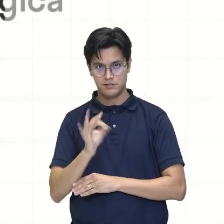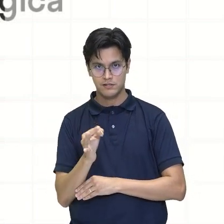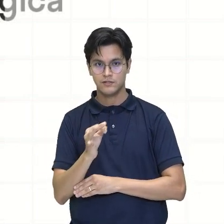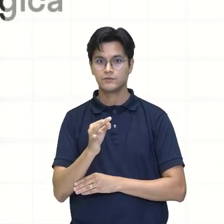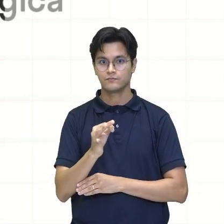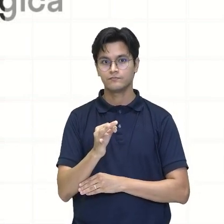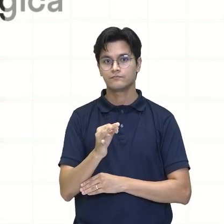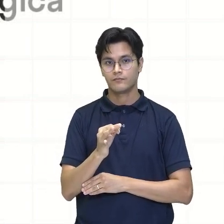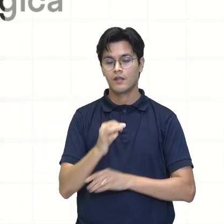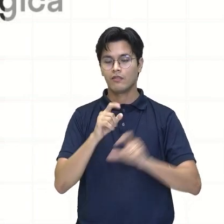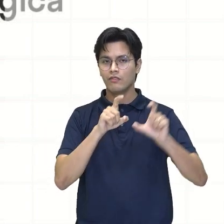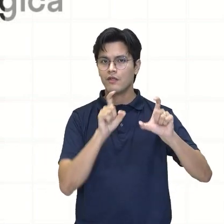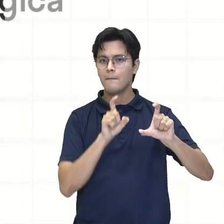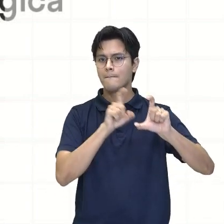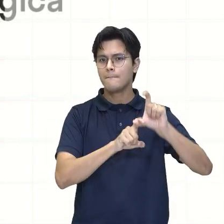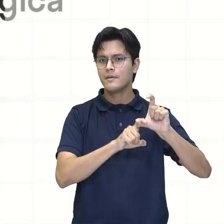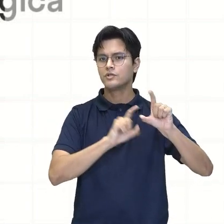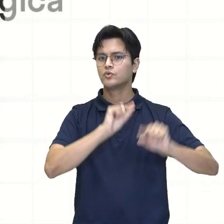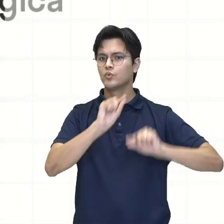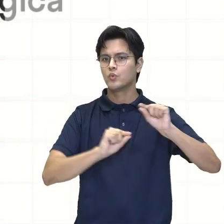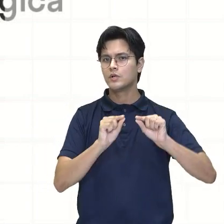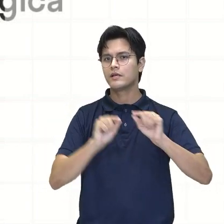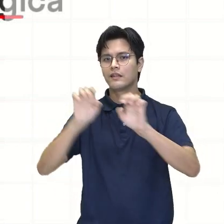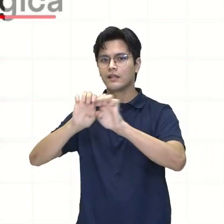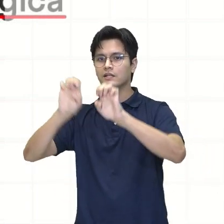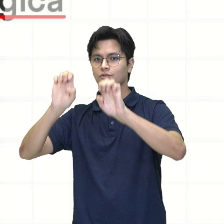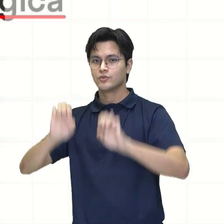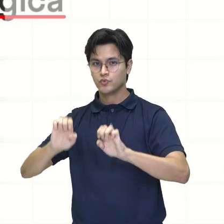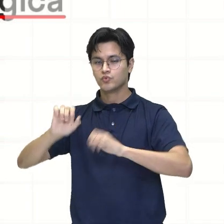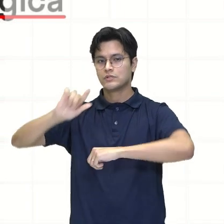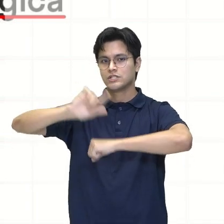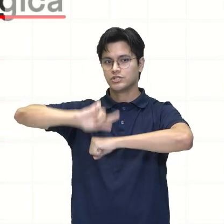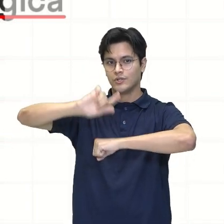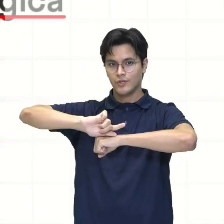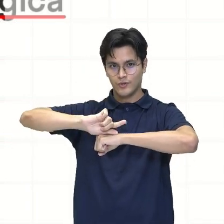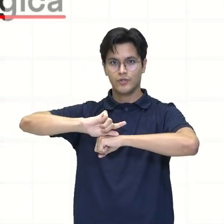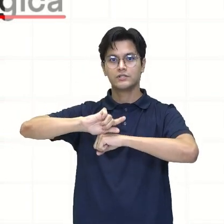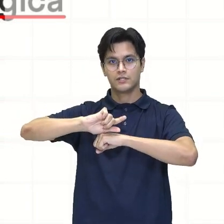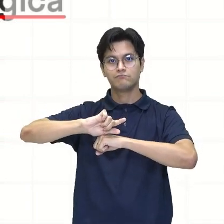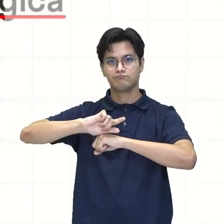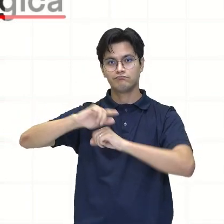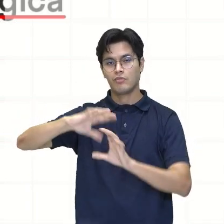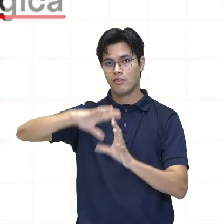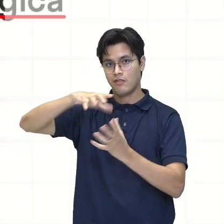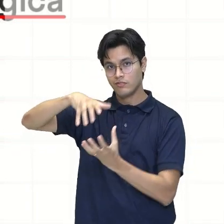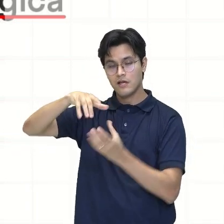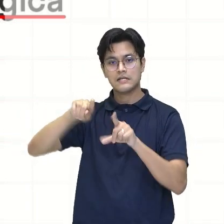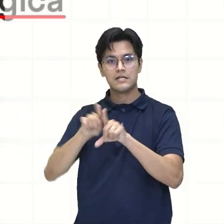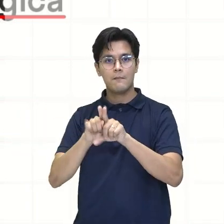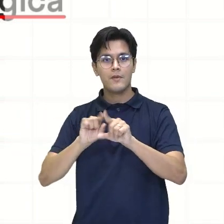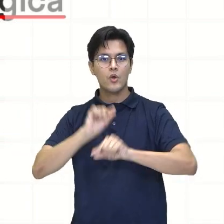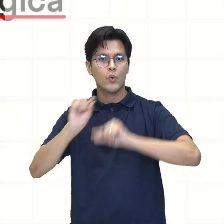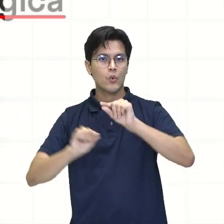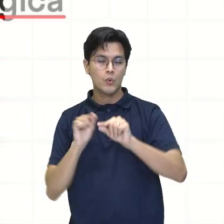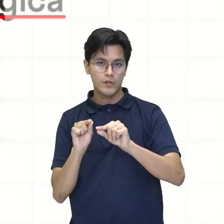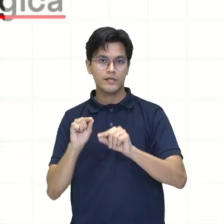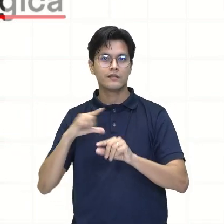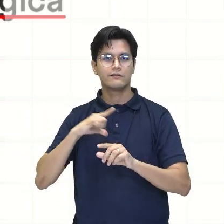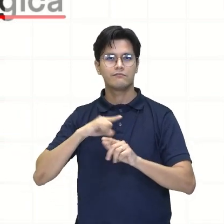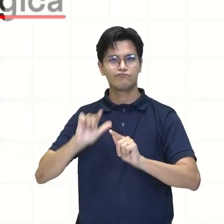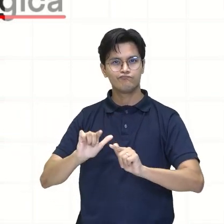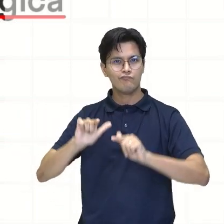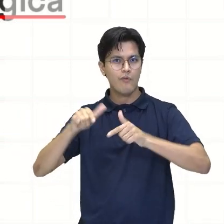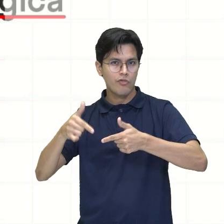E dependem ali das estruturas geológicas da Terra e também aqui, olha, de algumas